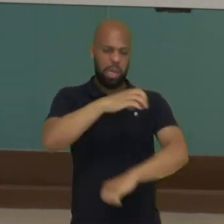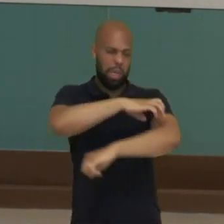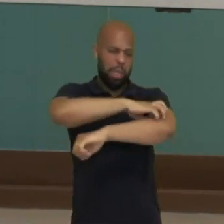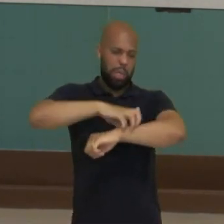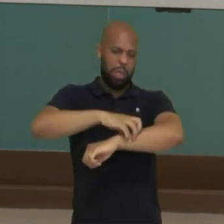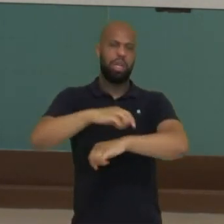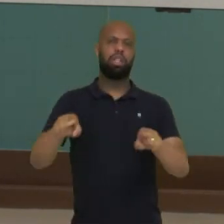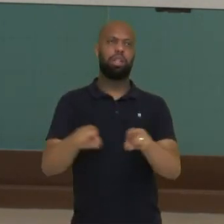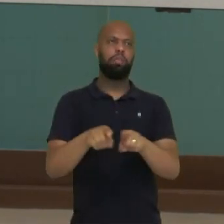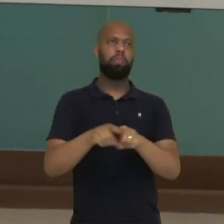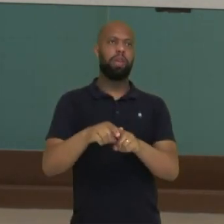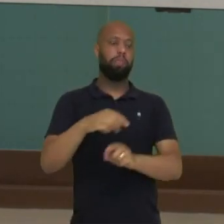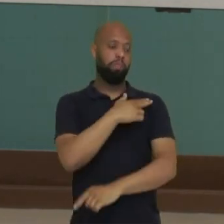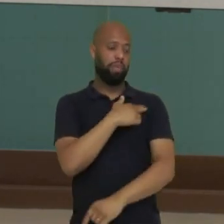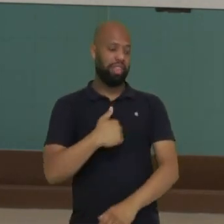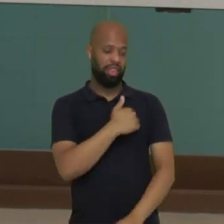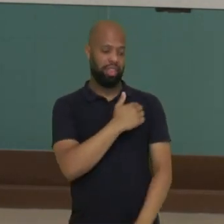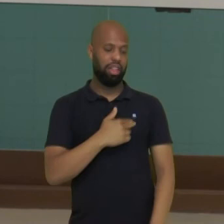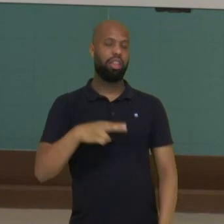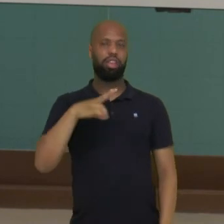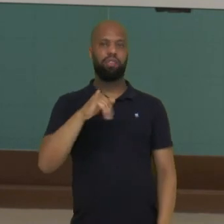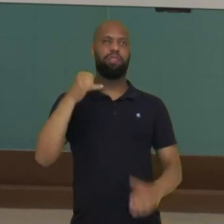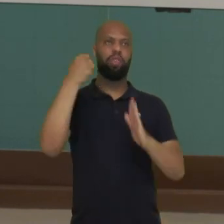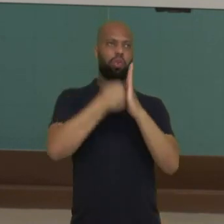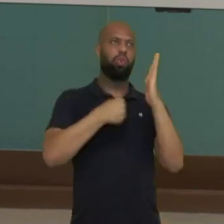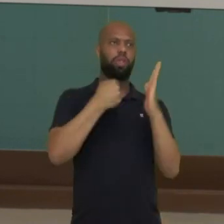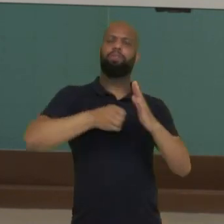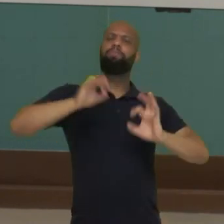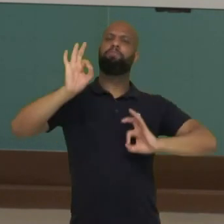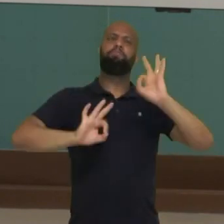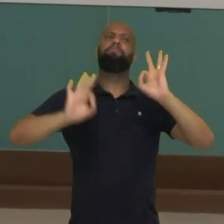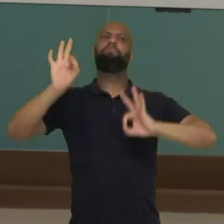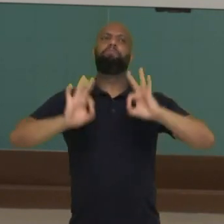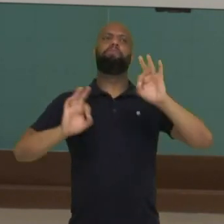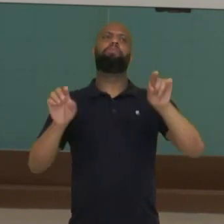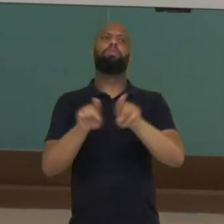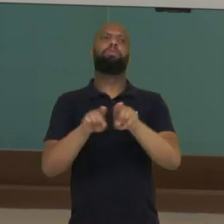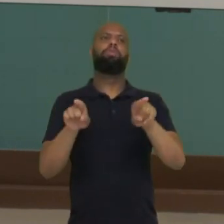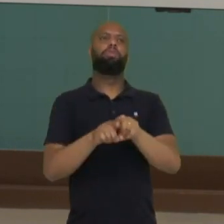ervas, fazem as pinturas e vão todos preparados para essa